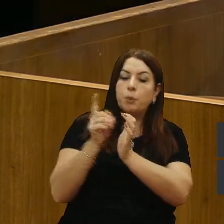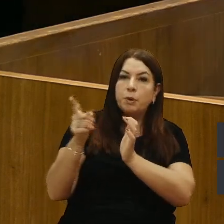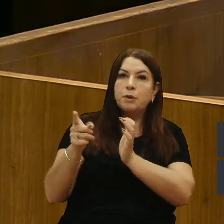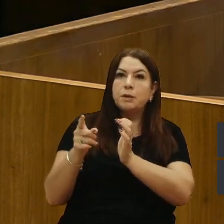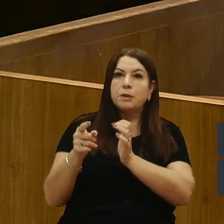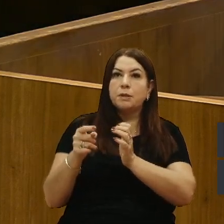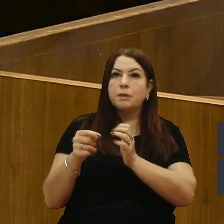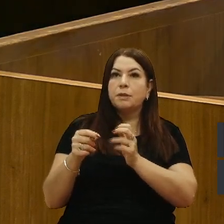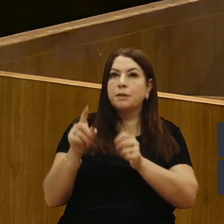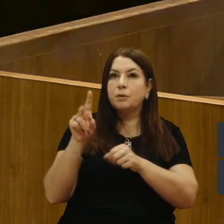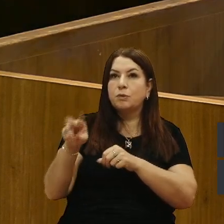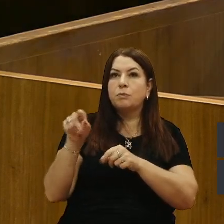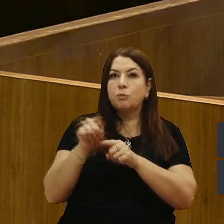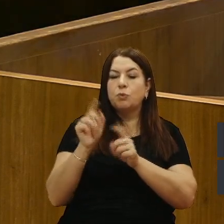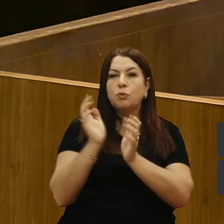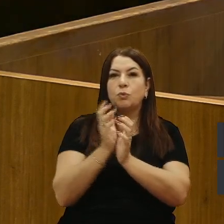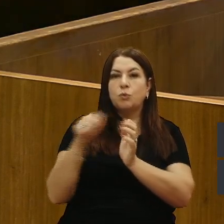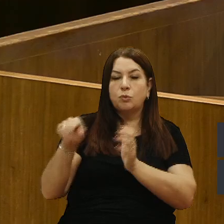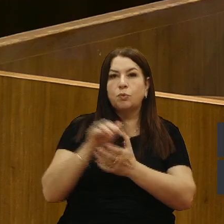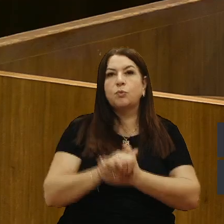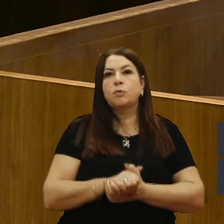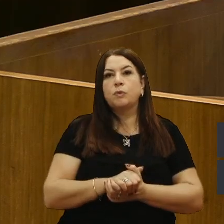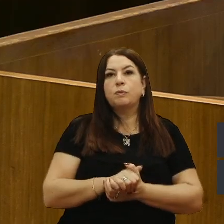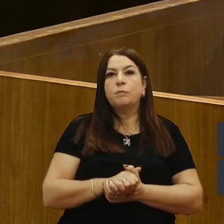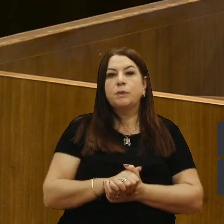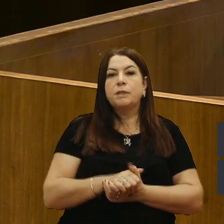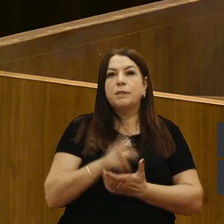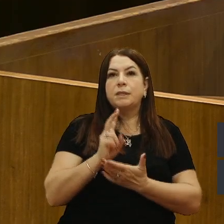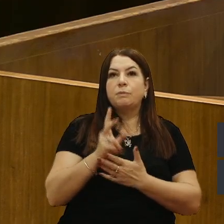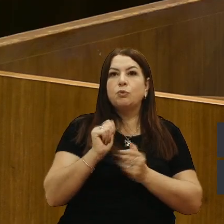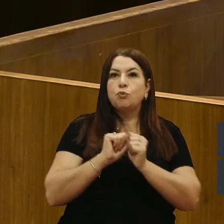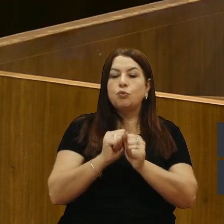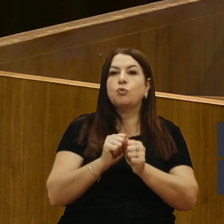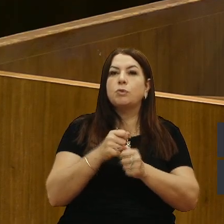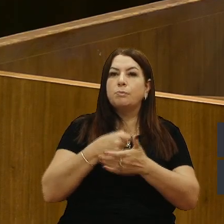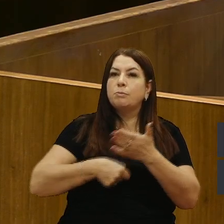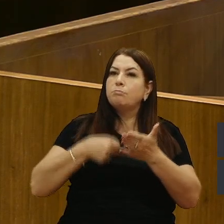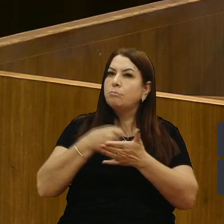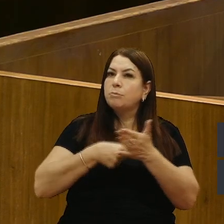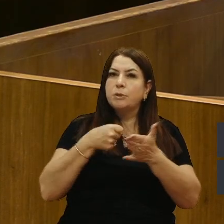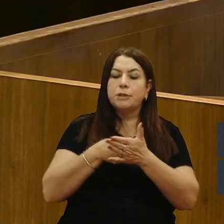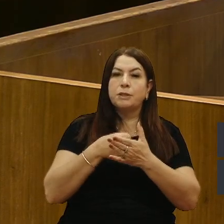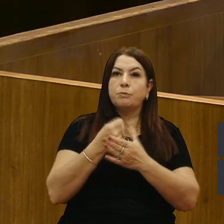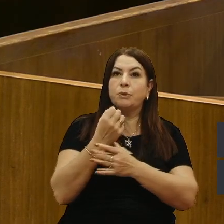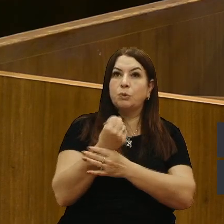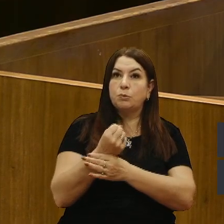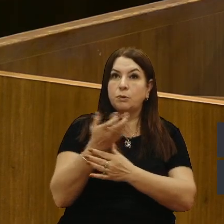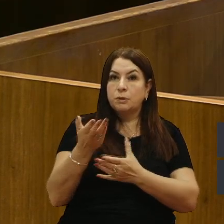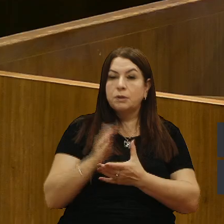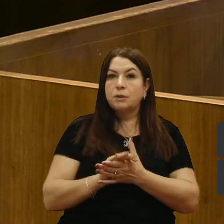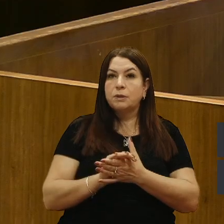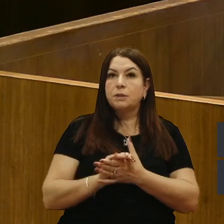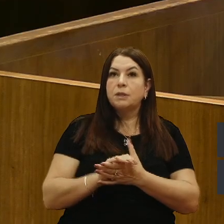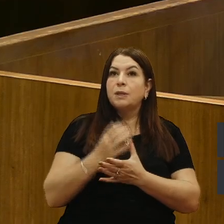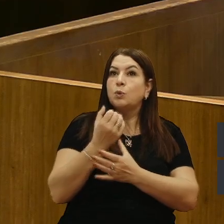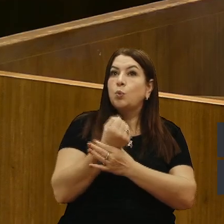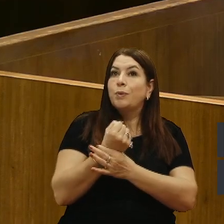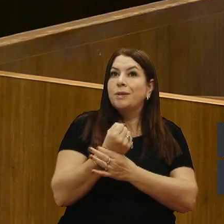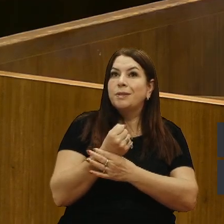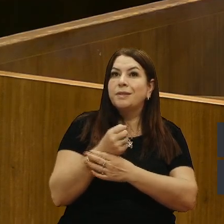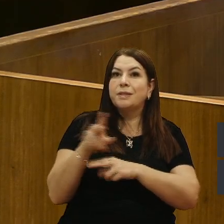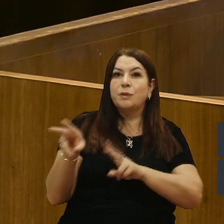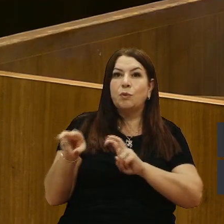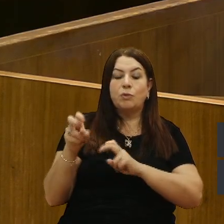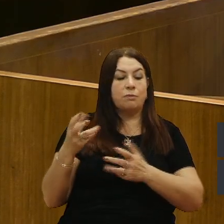uma bandeira do colega, né? Ele sempre esteve brigando pela questão de segurança. E aí, segurança